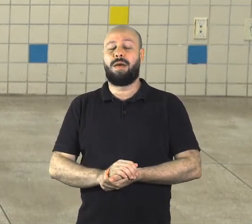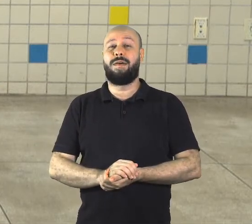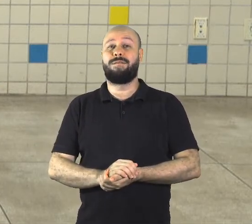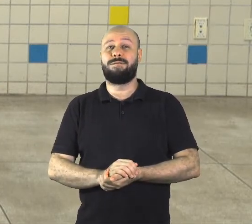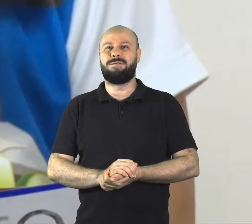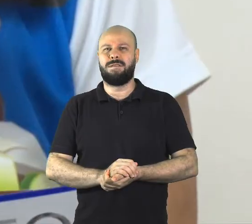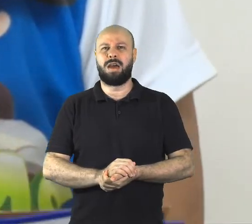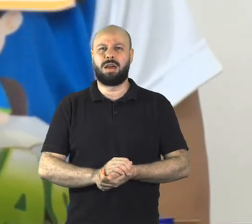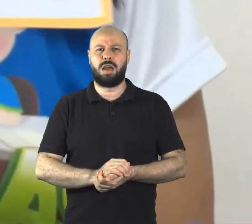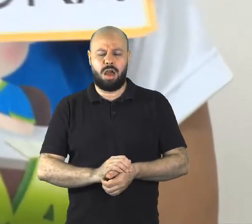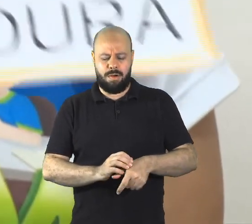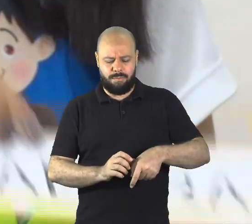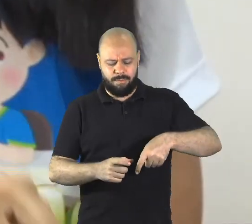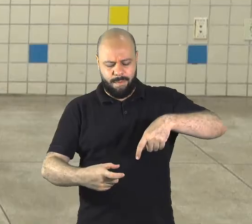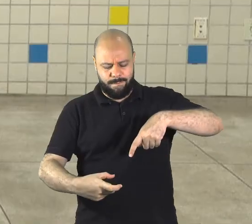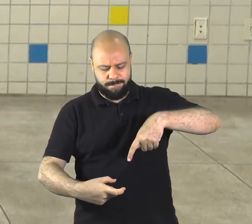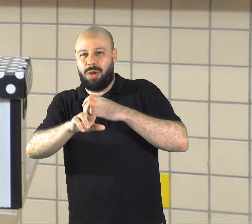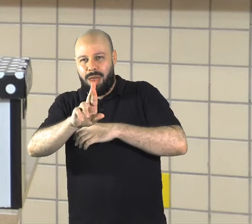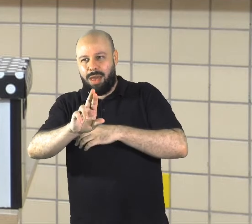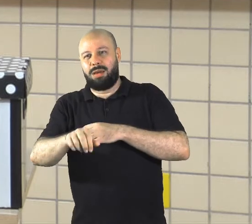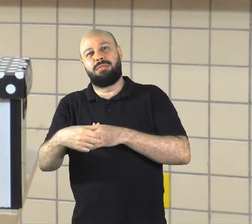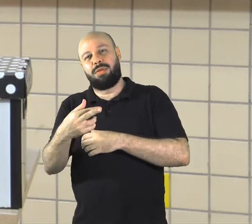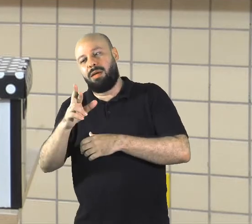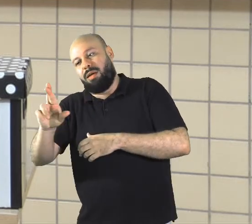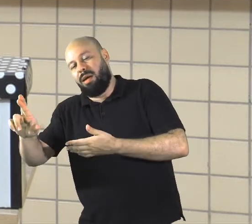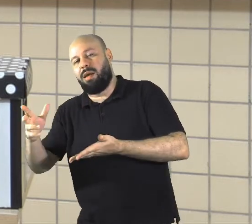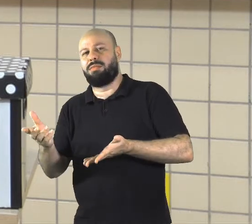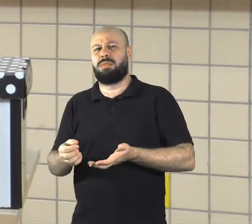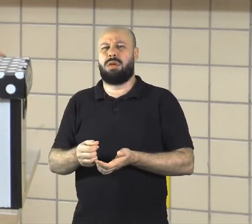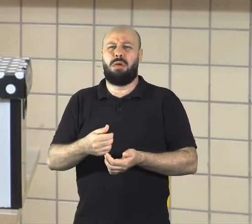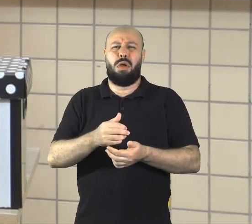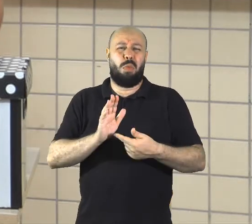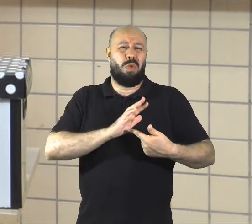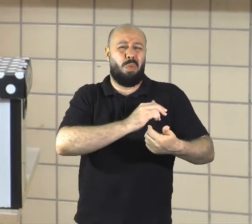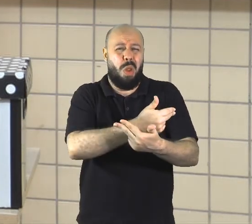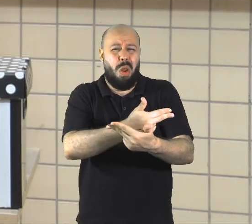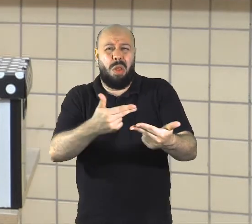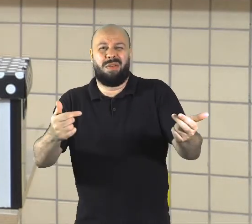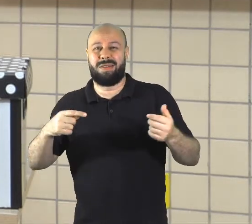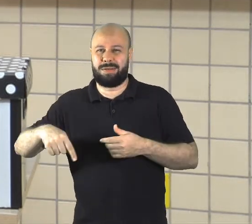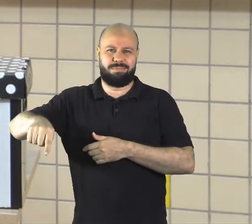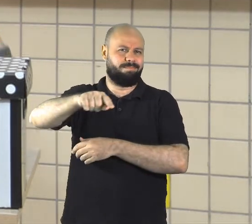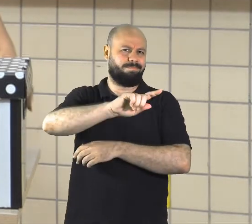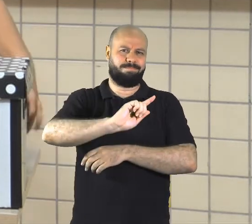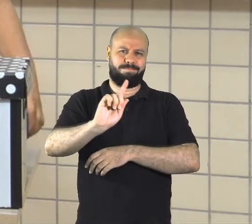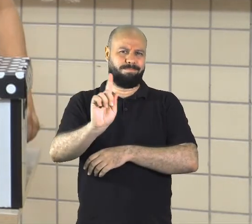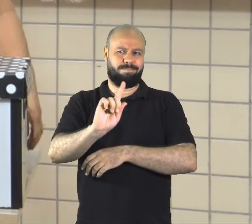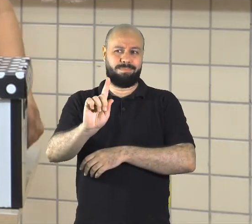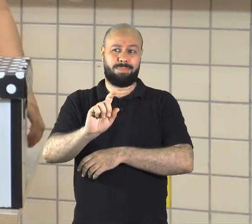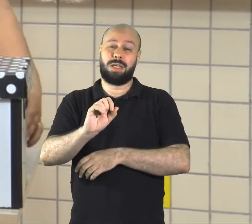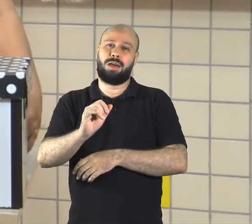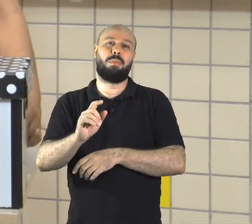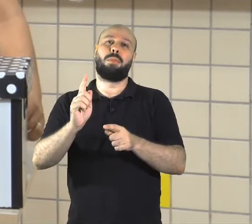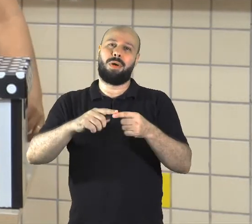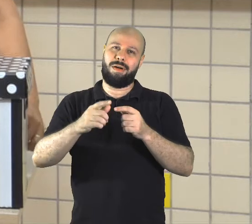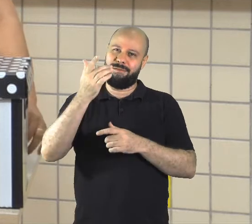ferradura. Então, olha só, aqui eu trouxe palavras com 2 R's, com R no início e